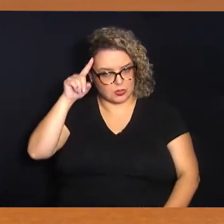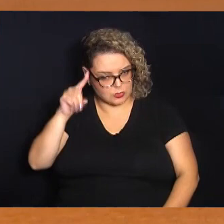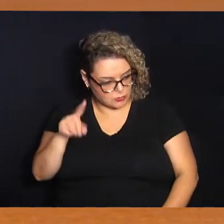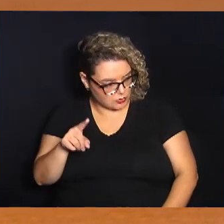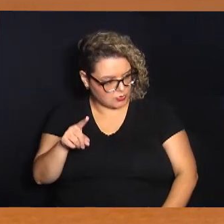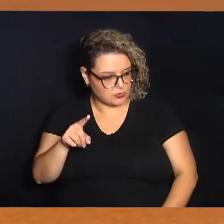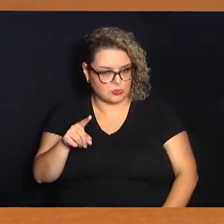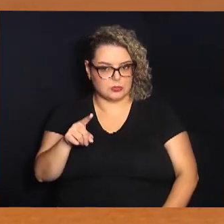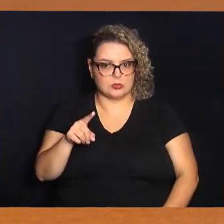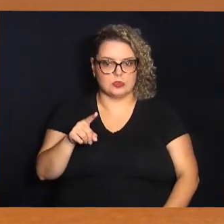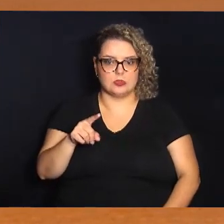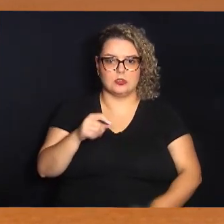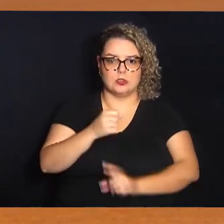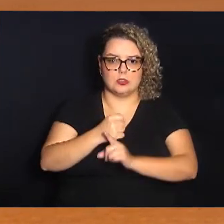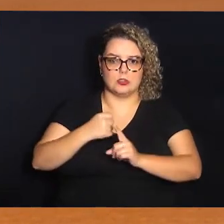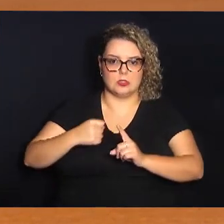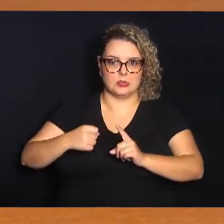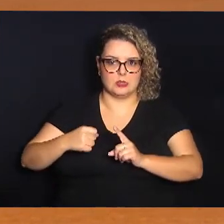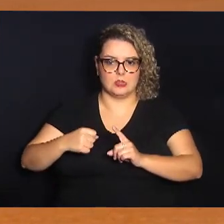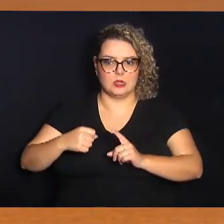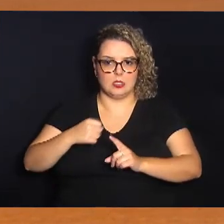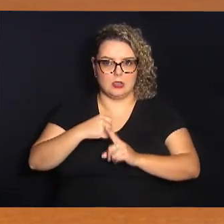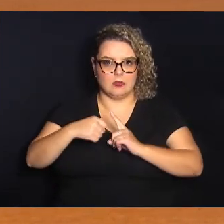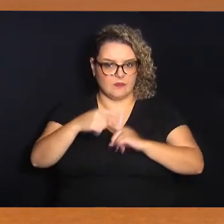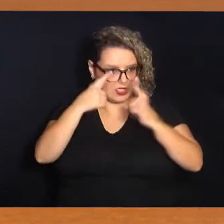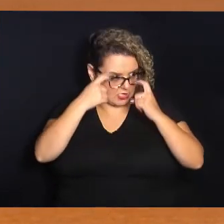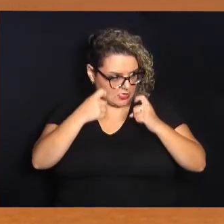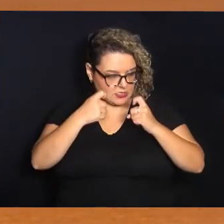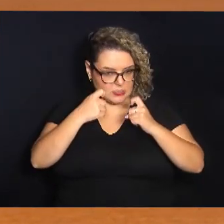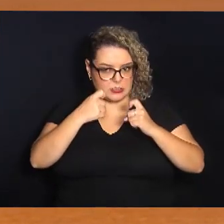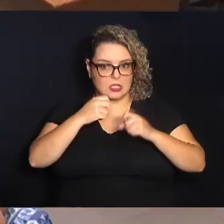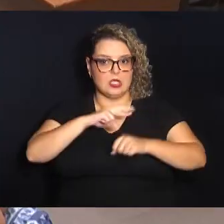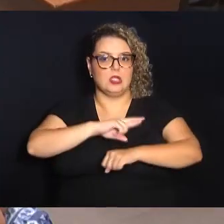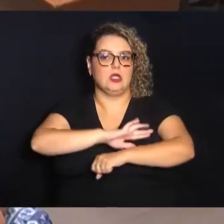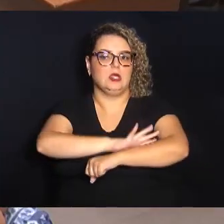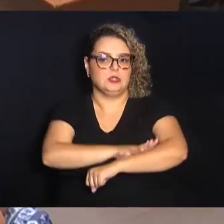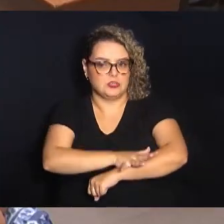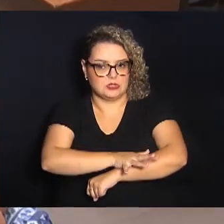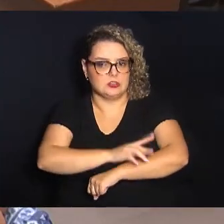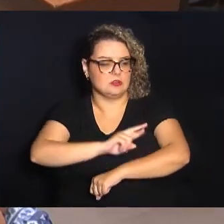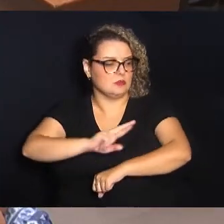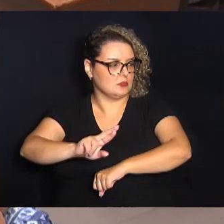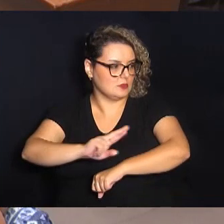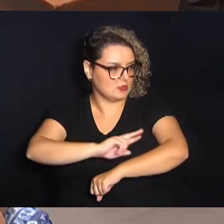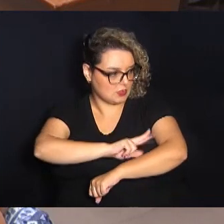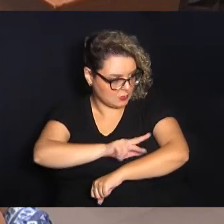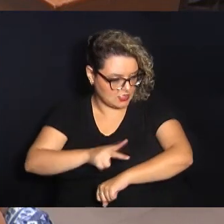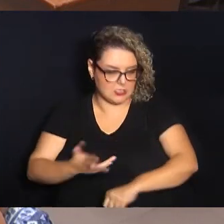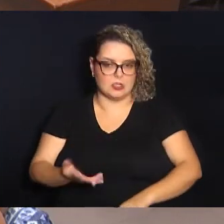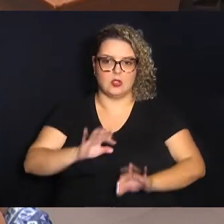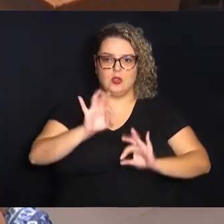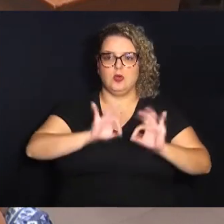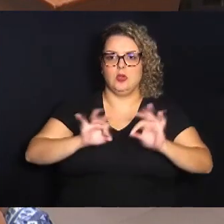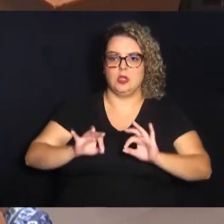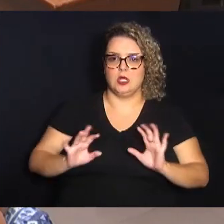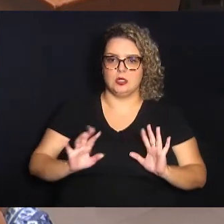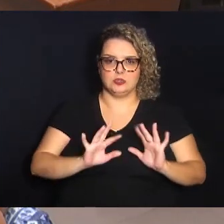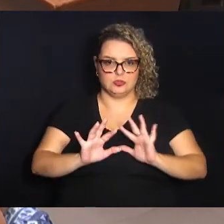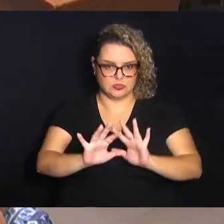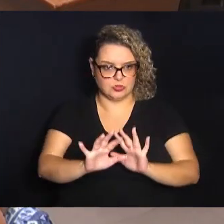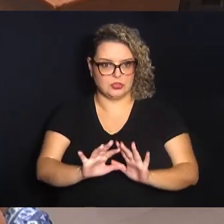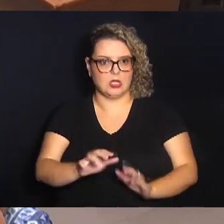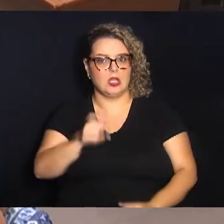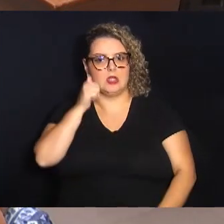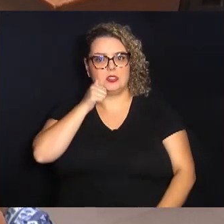dia de combate às desigualdades raciais violências discriminação racial que tá sendo